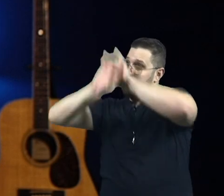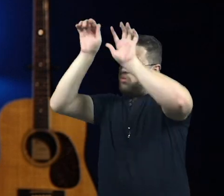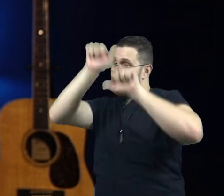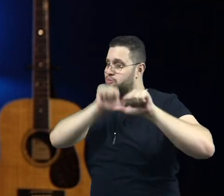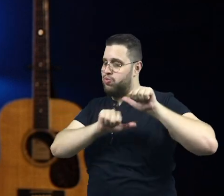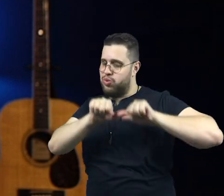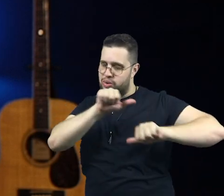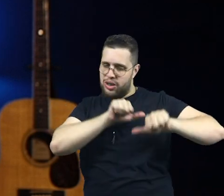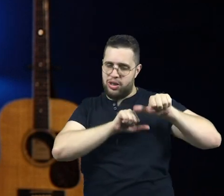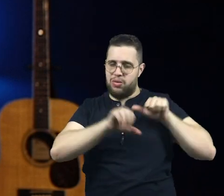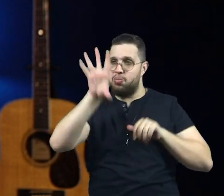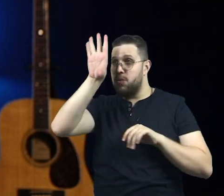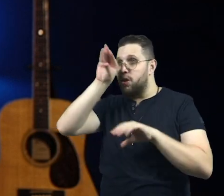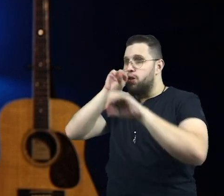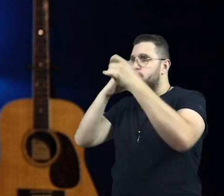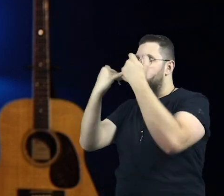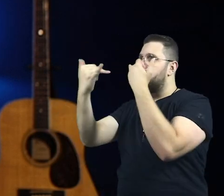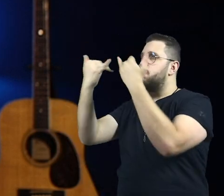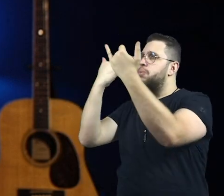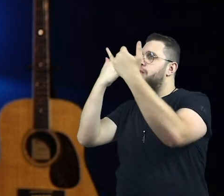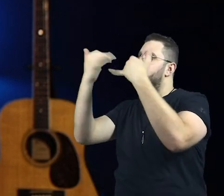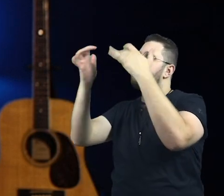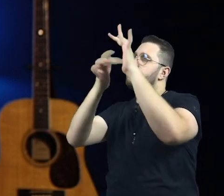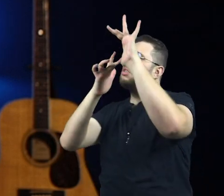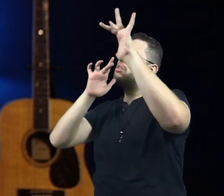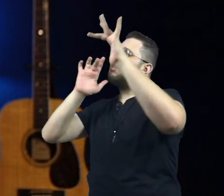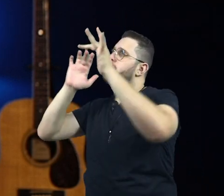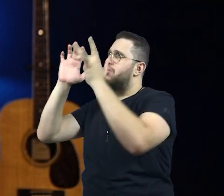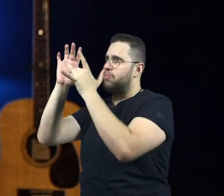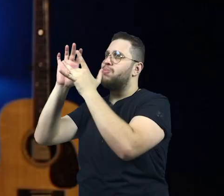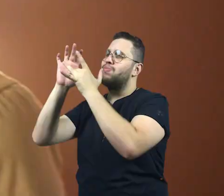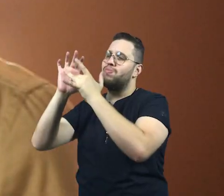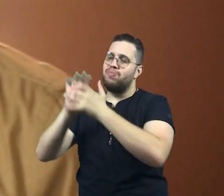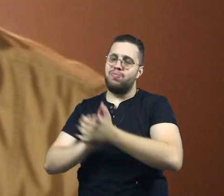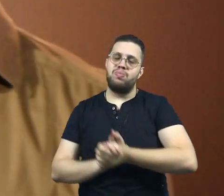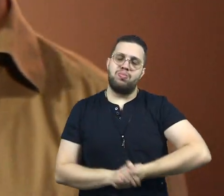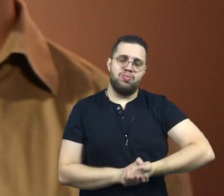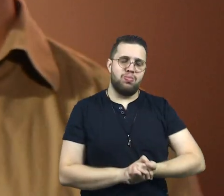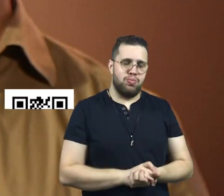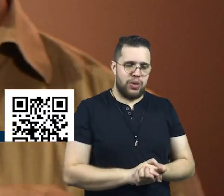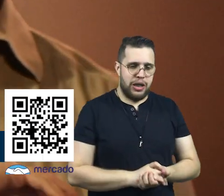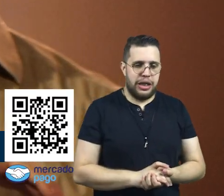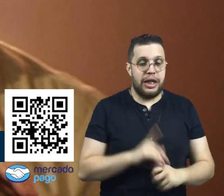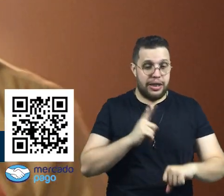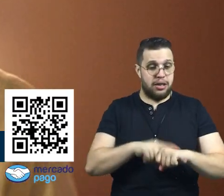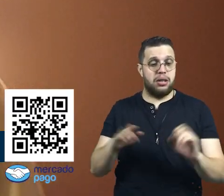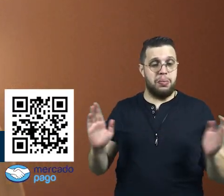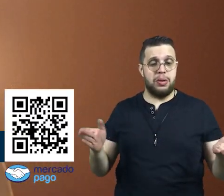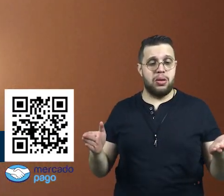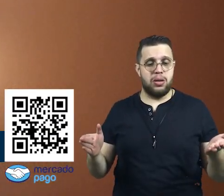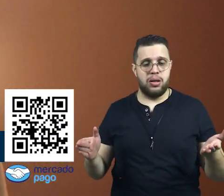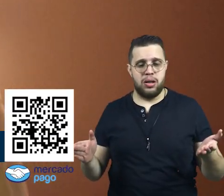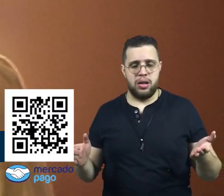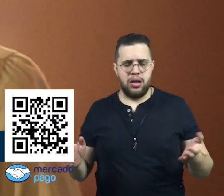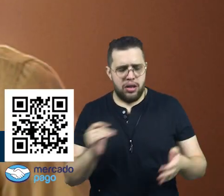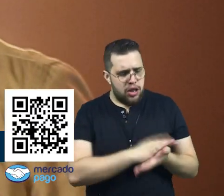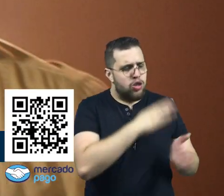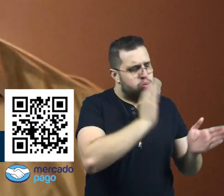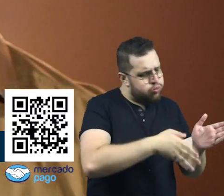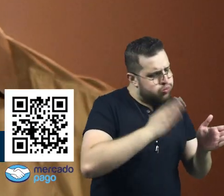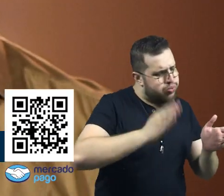segundo a imagem de Jesus. Eu entendo que esse tempo que a gente está passando é como um